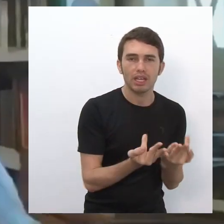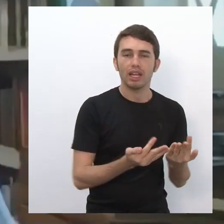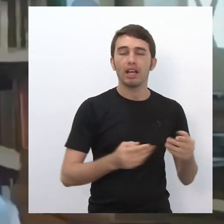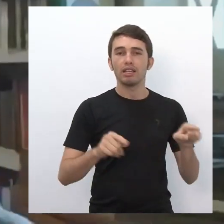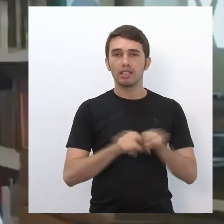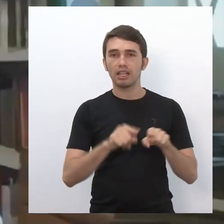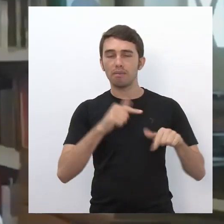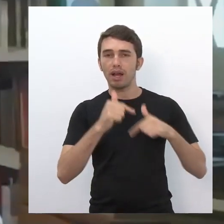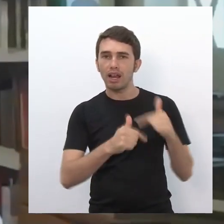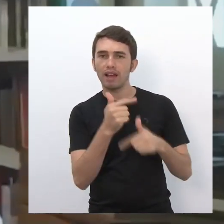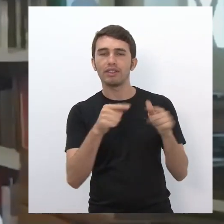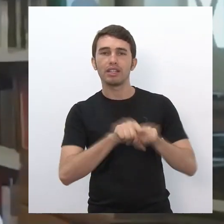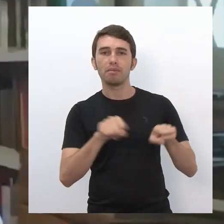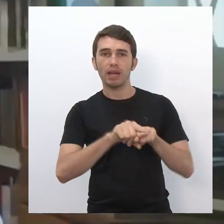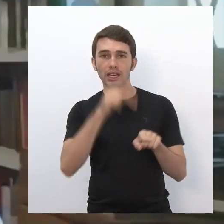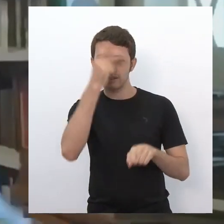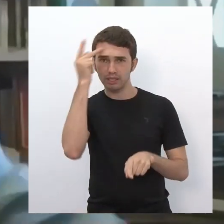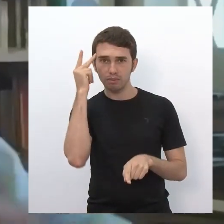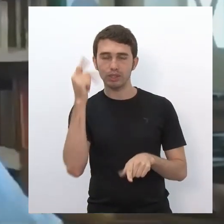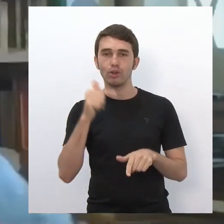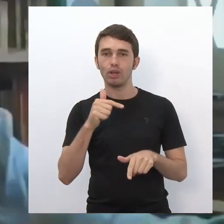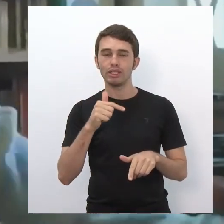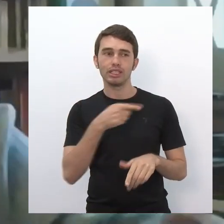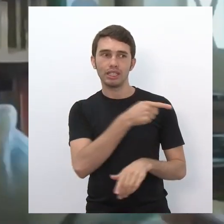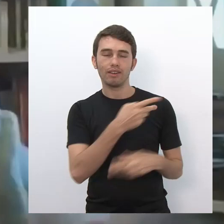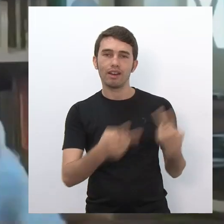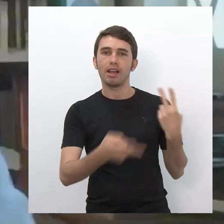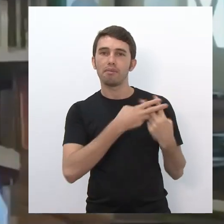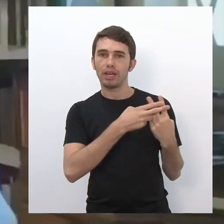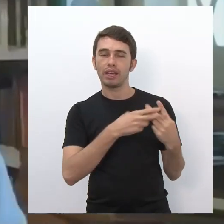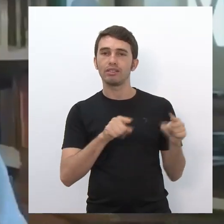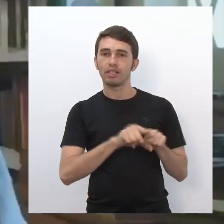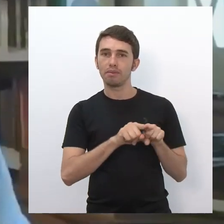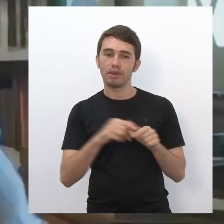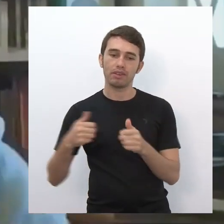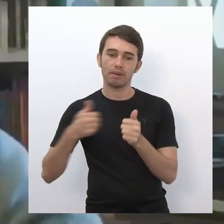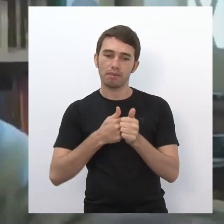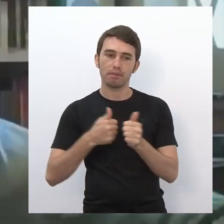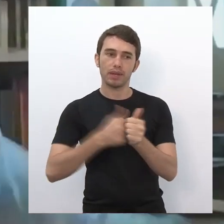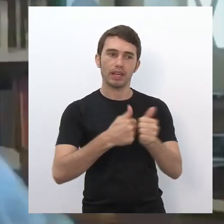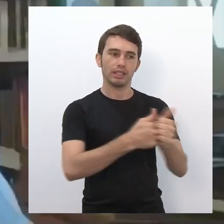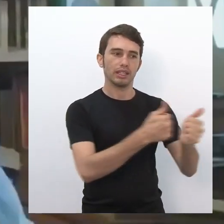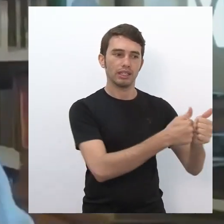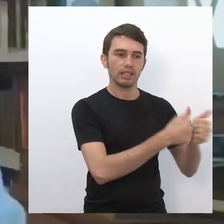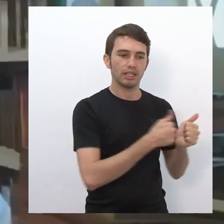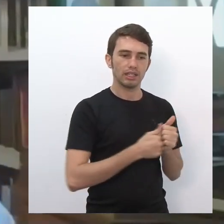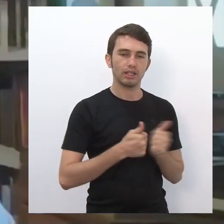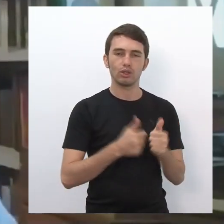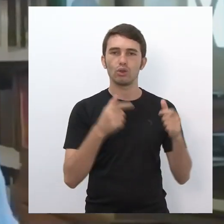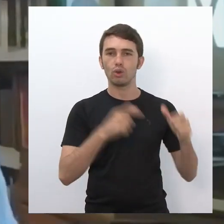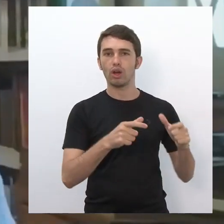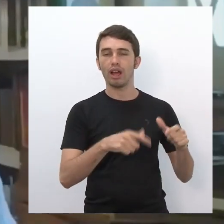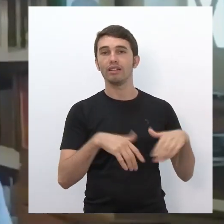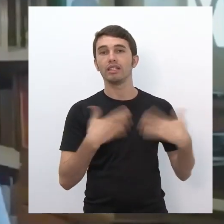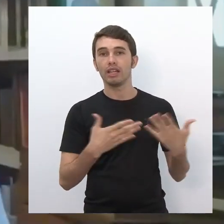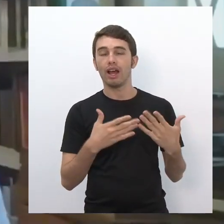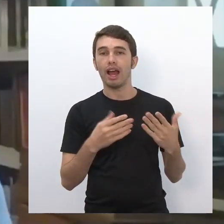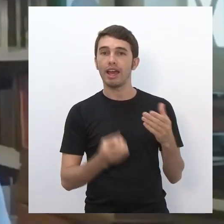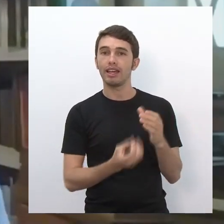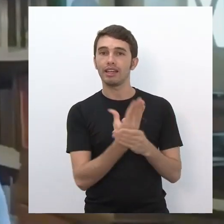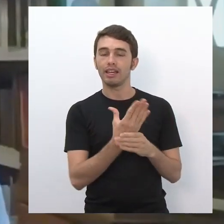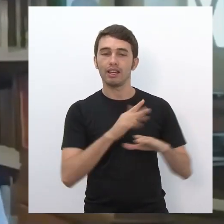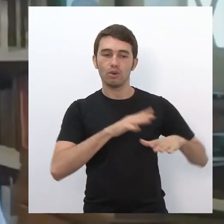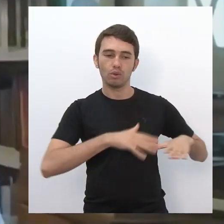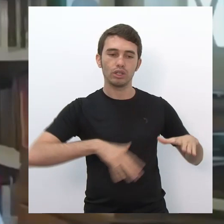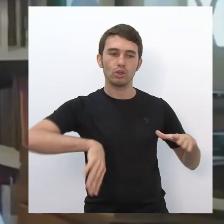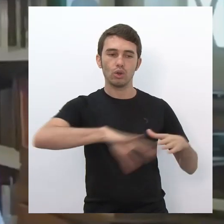quem trabalhava quanto de detentos, que começam a se aproximar, né? Então, aquilo determina um entorno num bairro que era